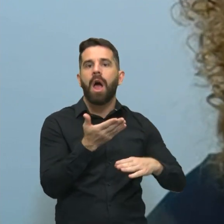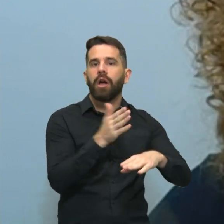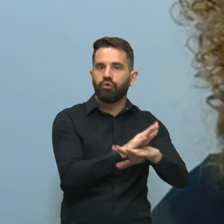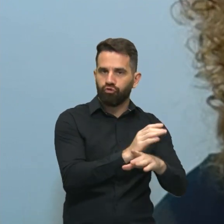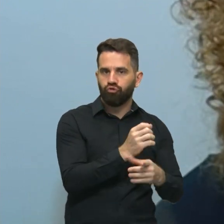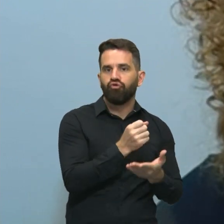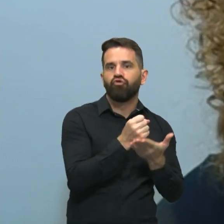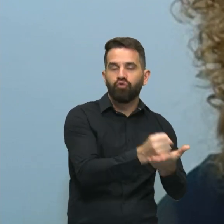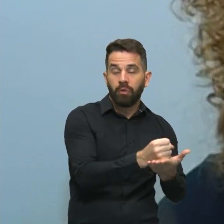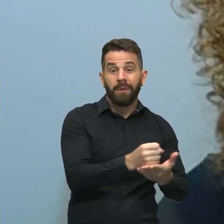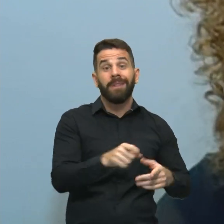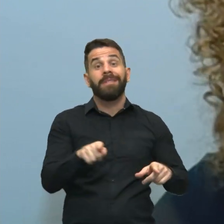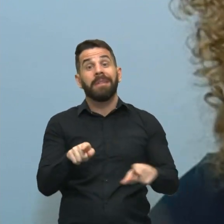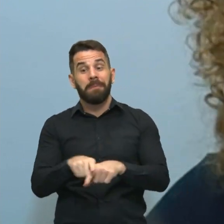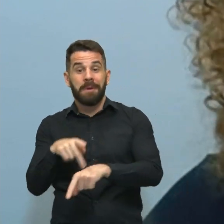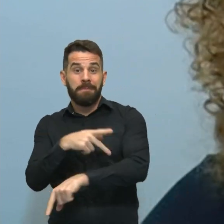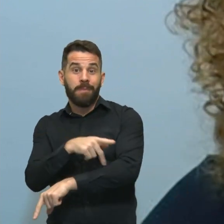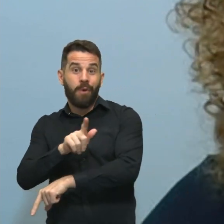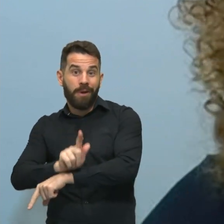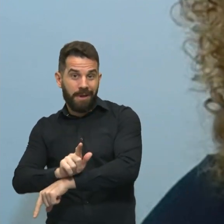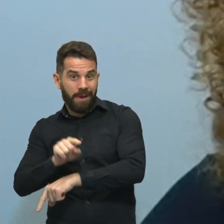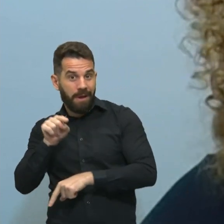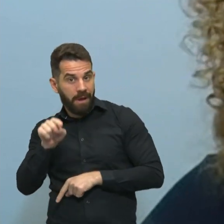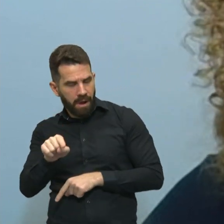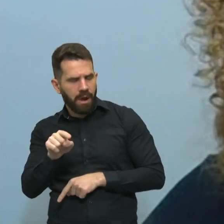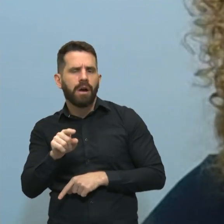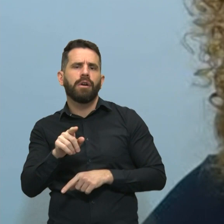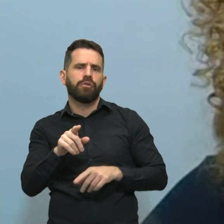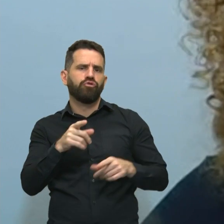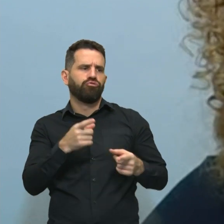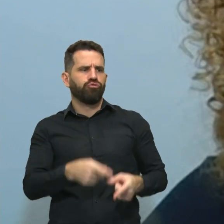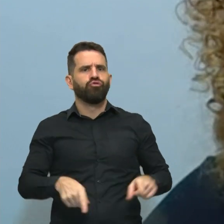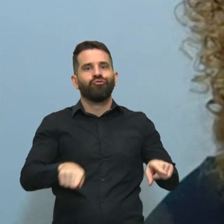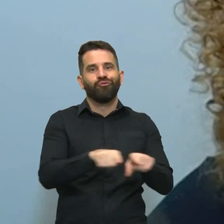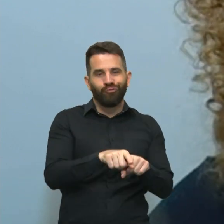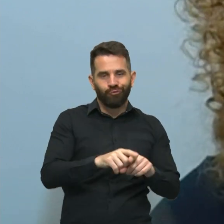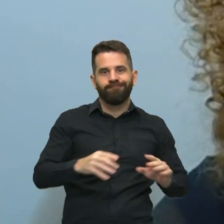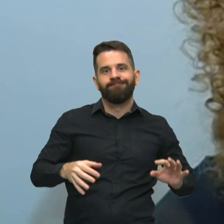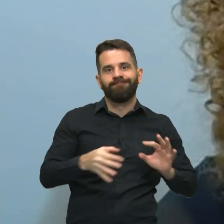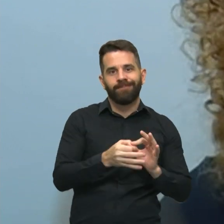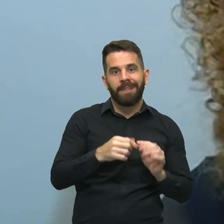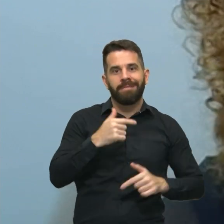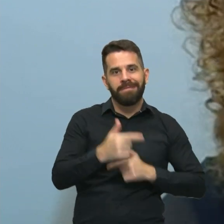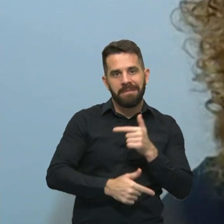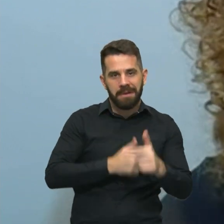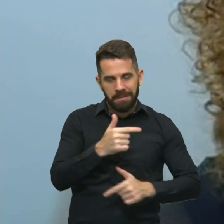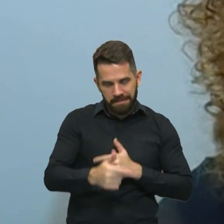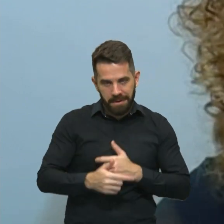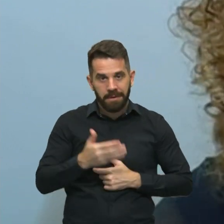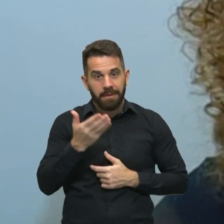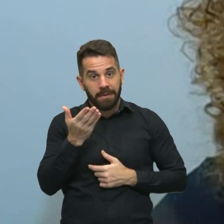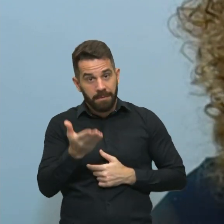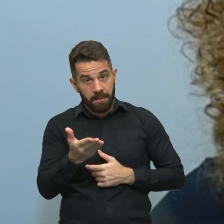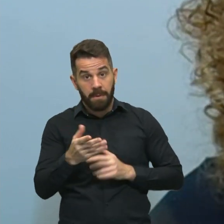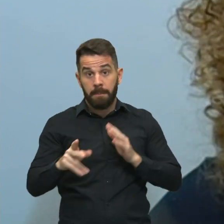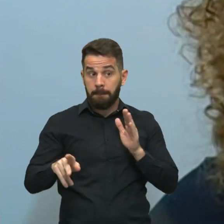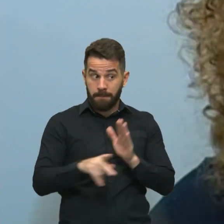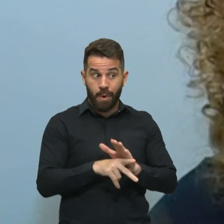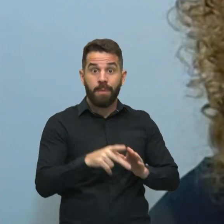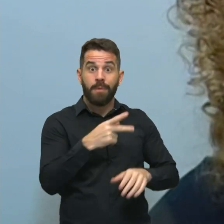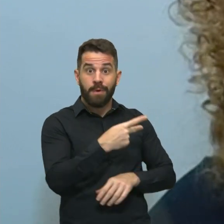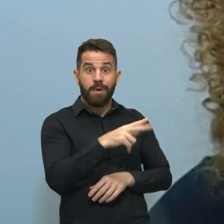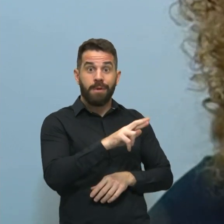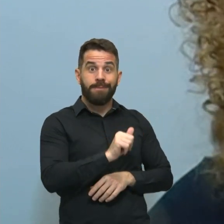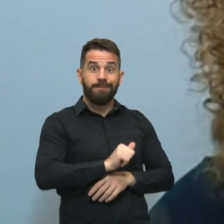professor Israel, esse acompanhamento acadêmico. E para isso a gente tem, em parceria com a equipe da Pró-Reitoria de Assuntos